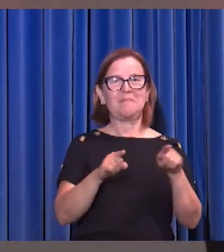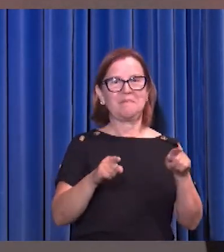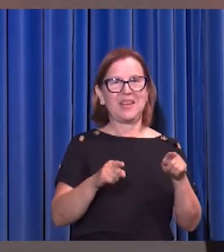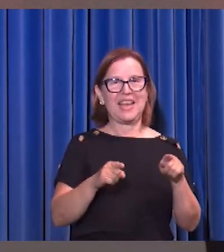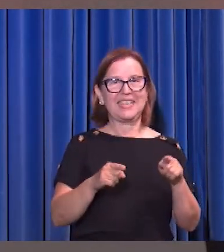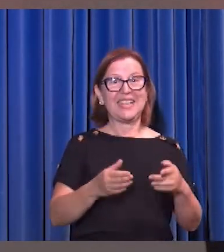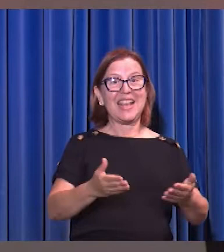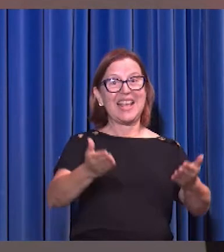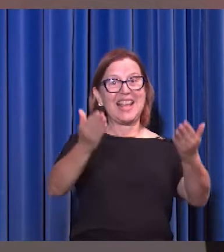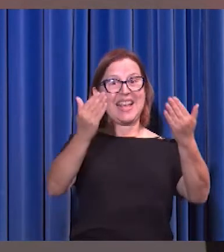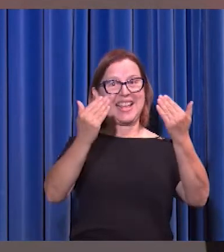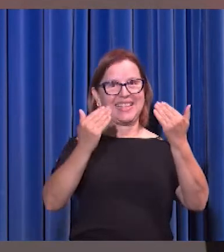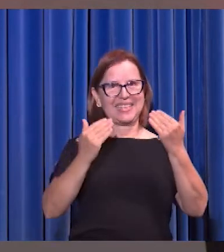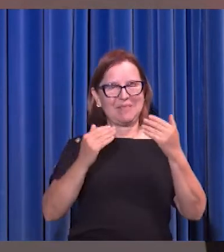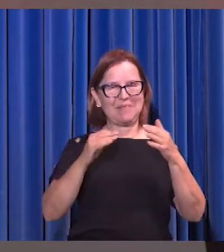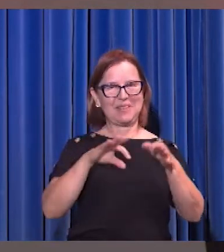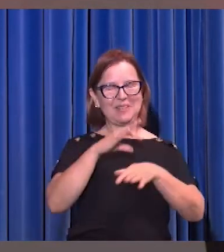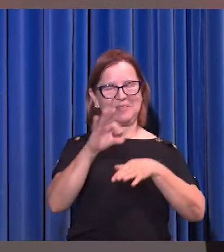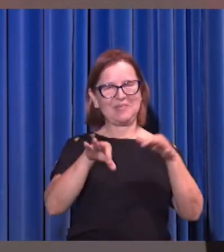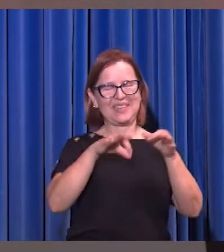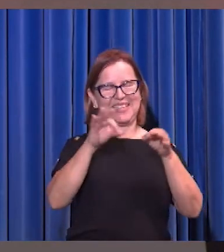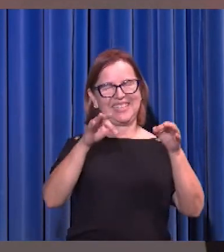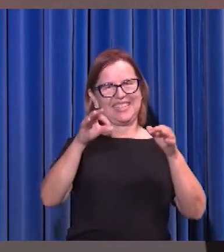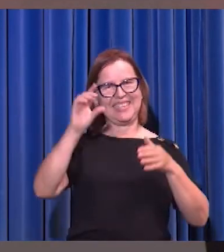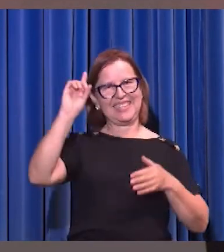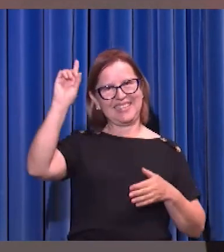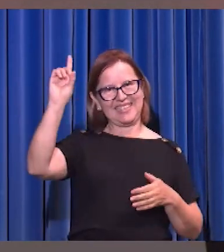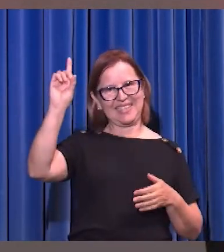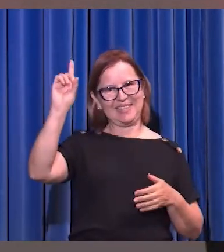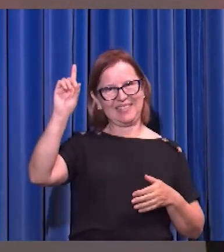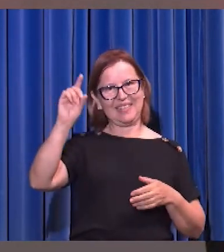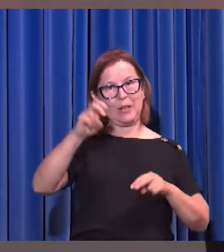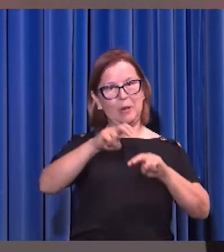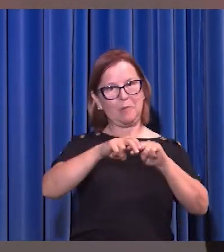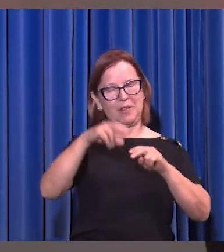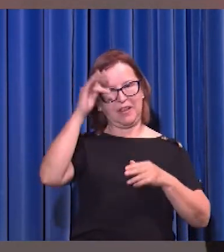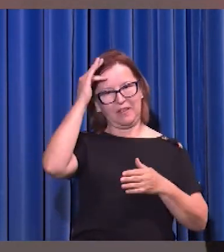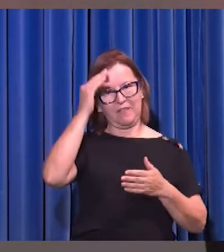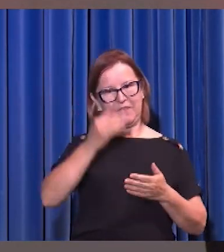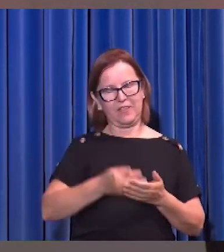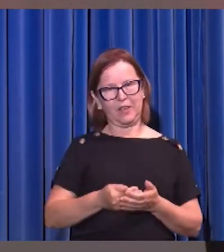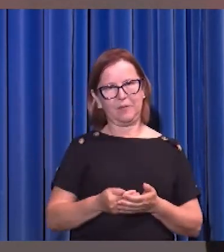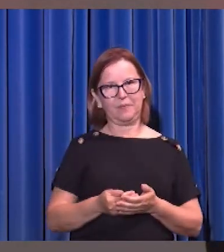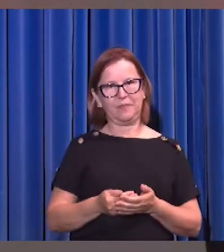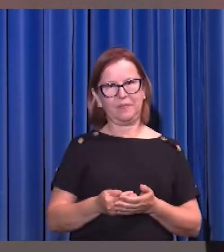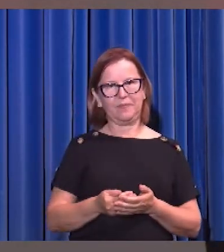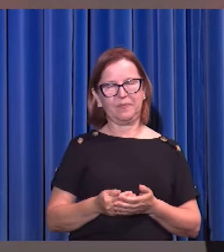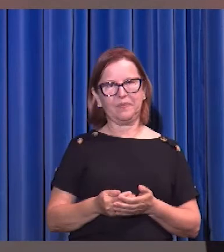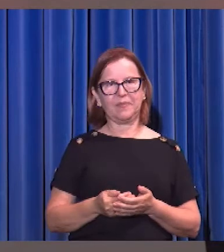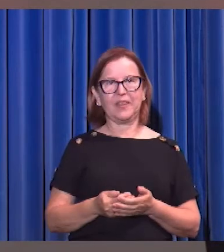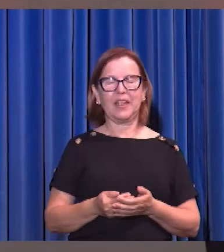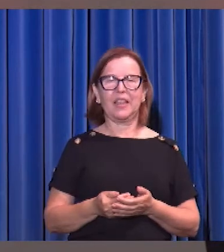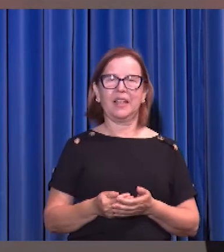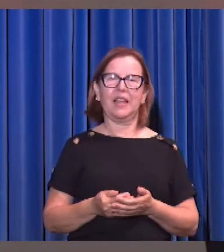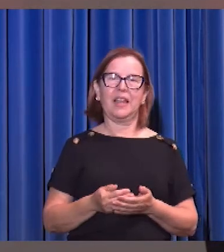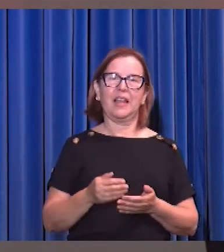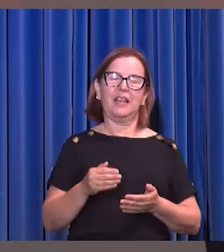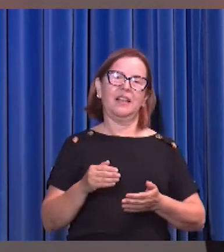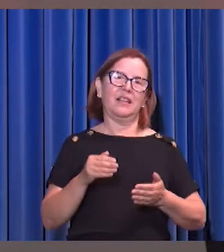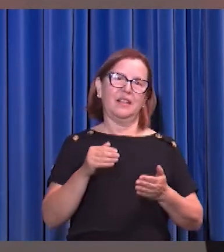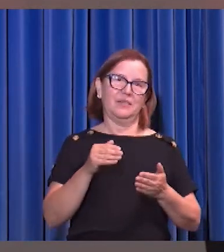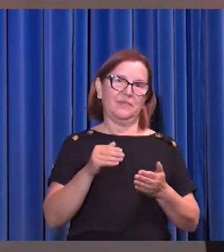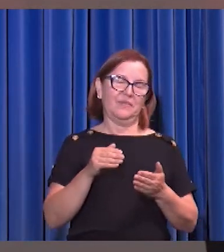o presente de Deus mediante a fé. Até mesmo a vida cristã surge, é gerada